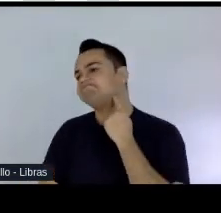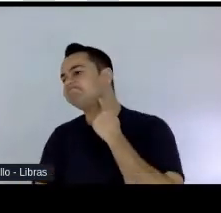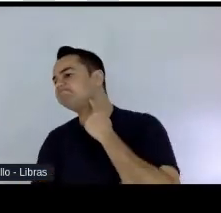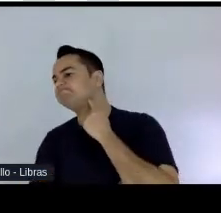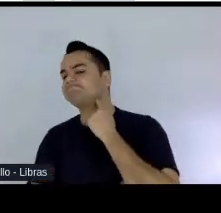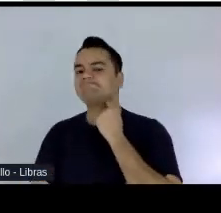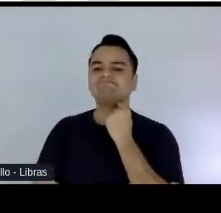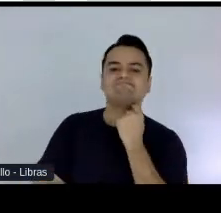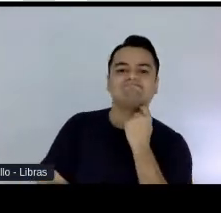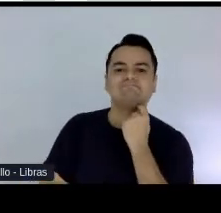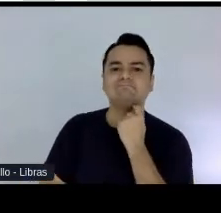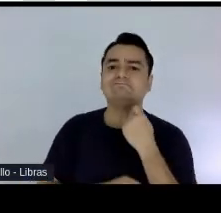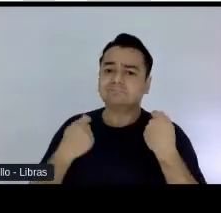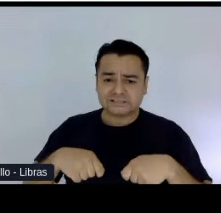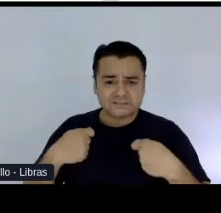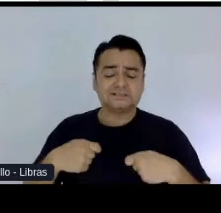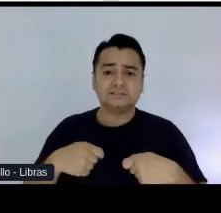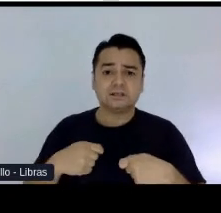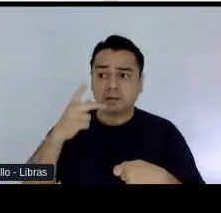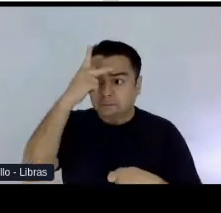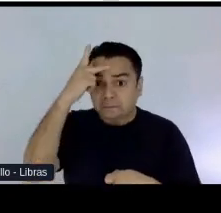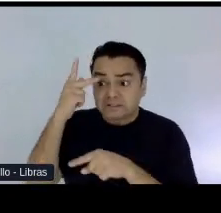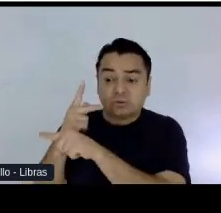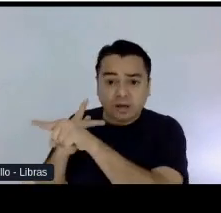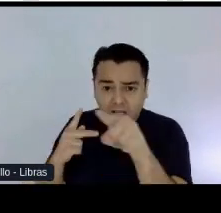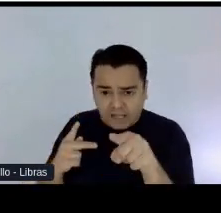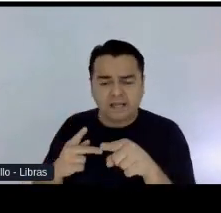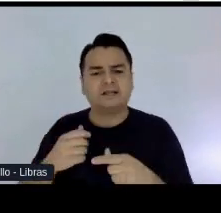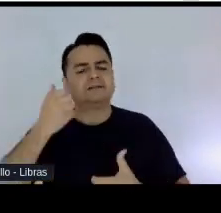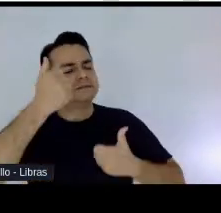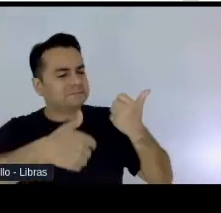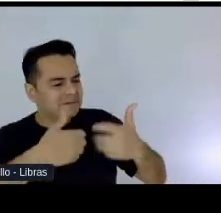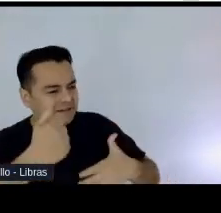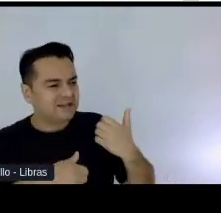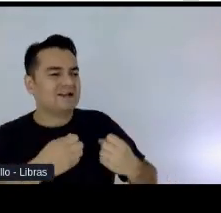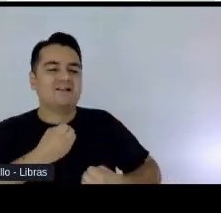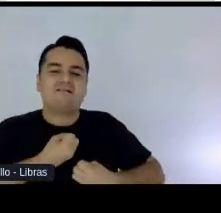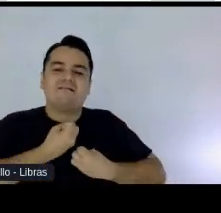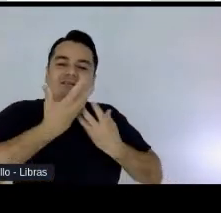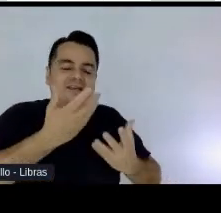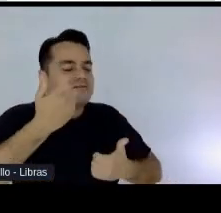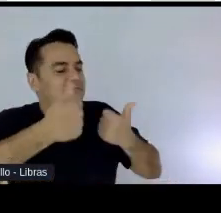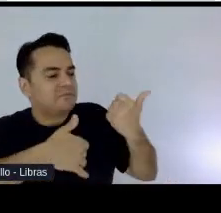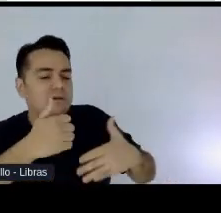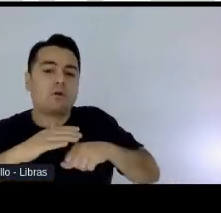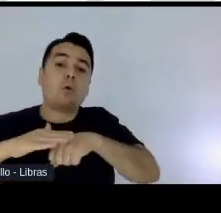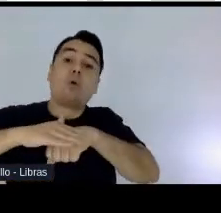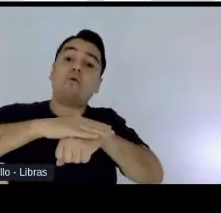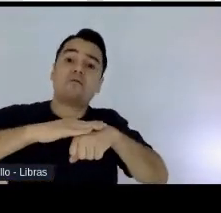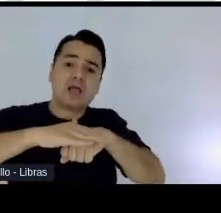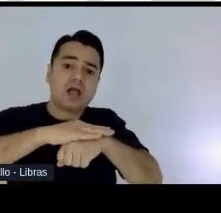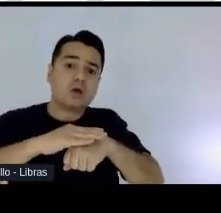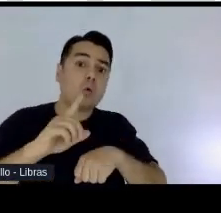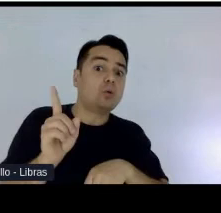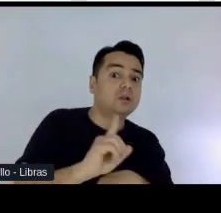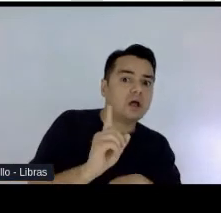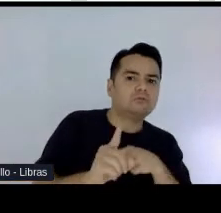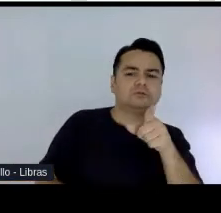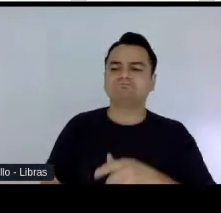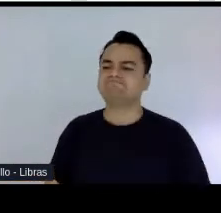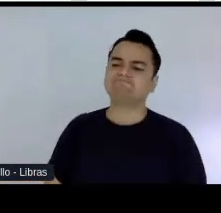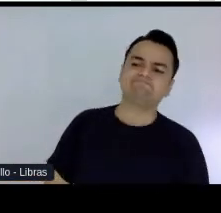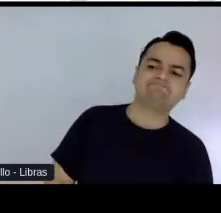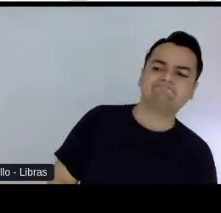pessoas têm voz ativa no dia a dia dela, se as pessoas conversam no dia a dia delas